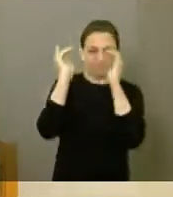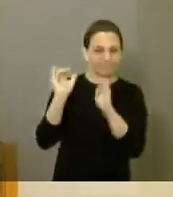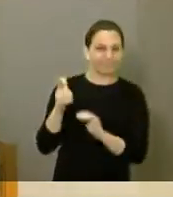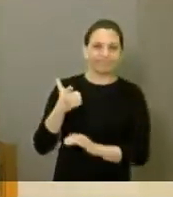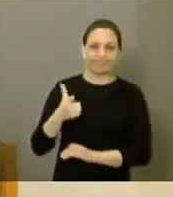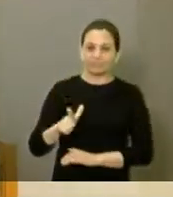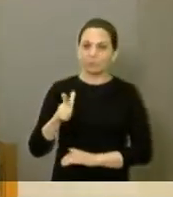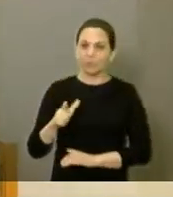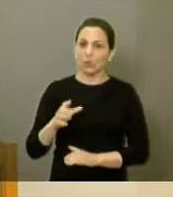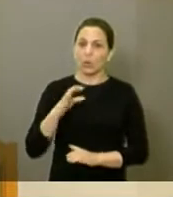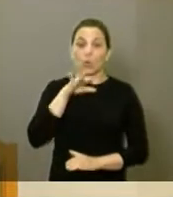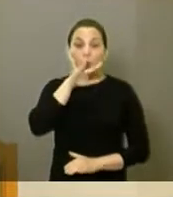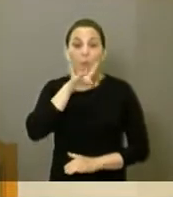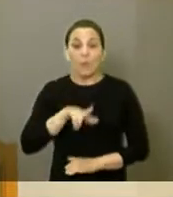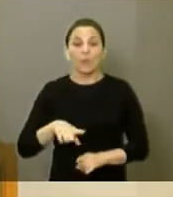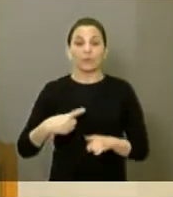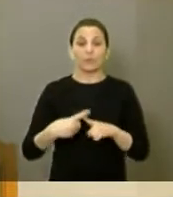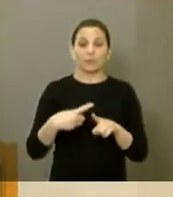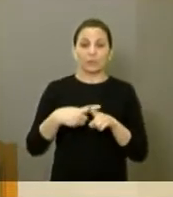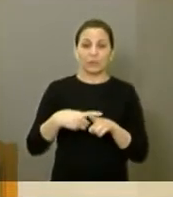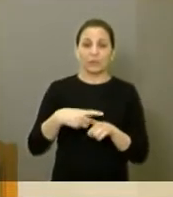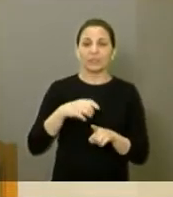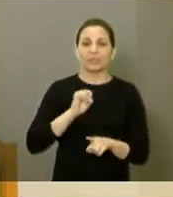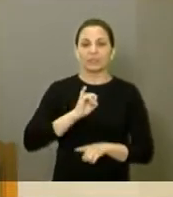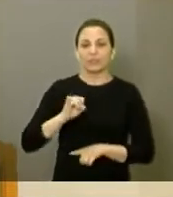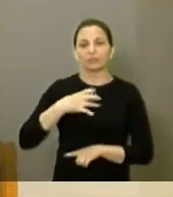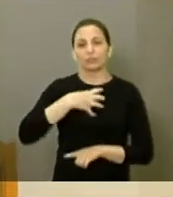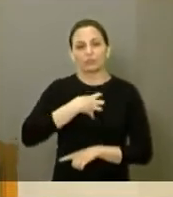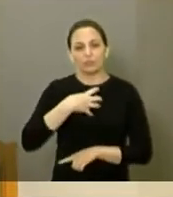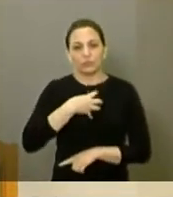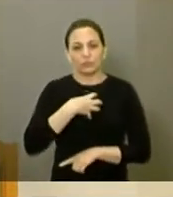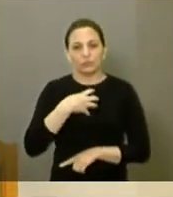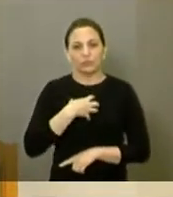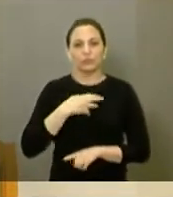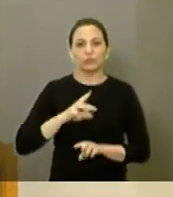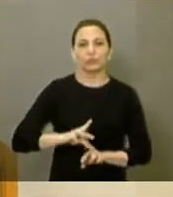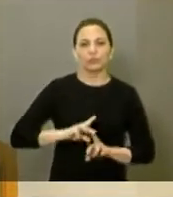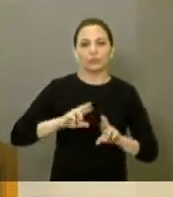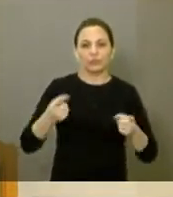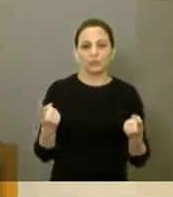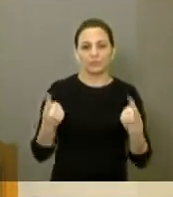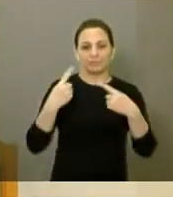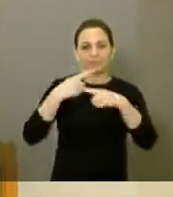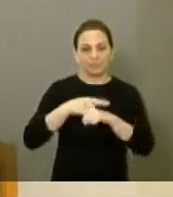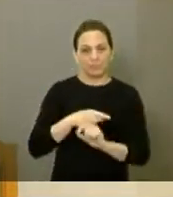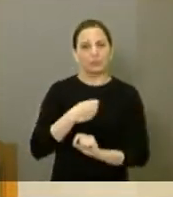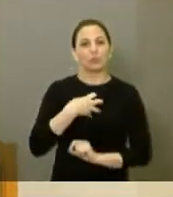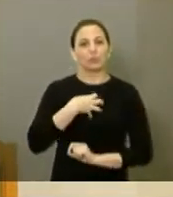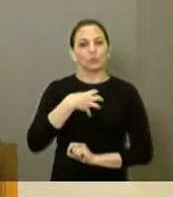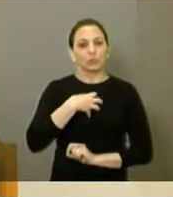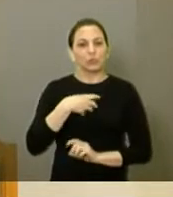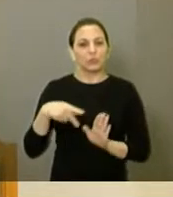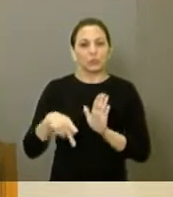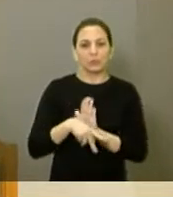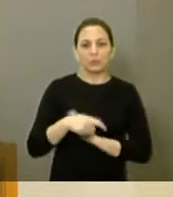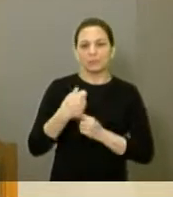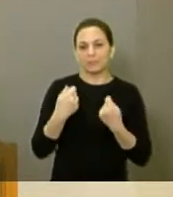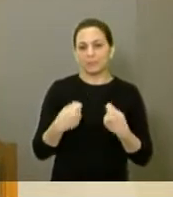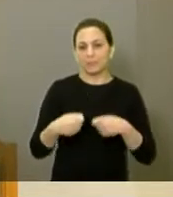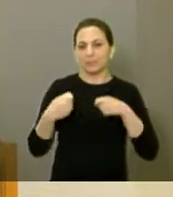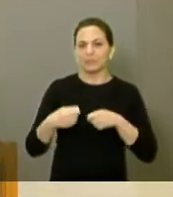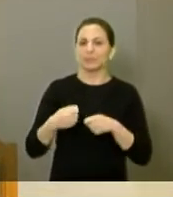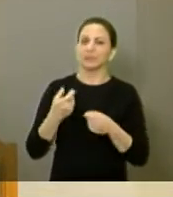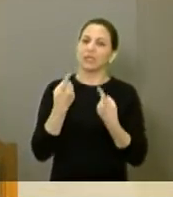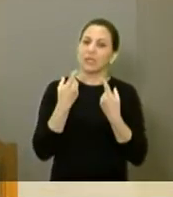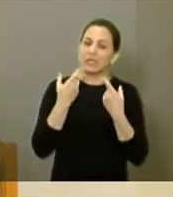porque não é assim quando a gente está diante de uma situação que a gente é divergente eu acho que o mínimo que a gente precisa fazer para além da